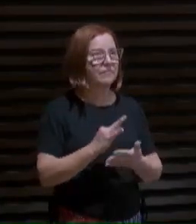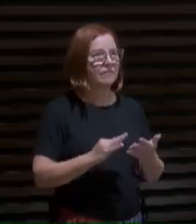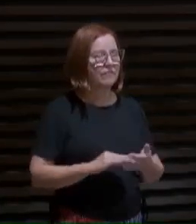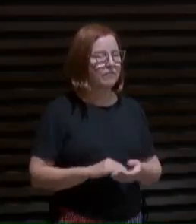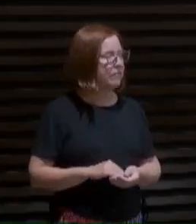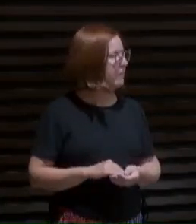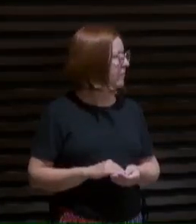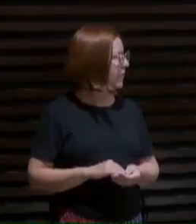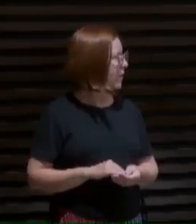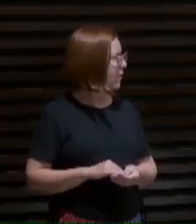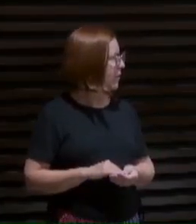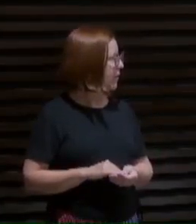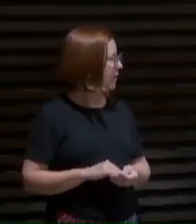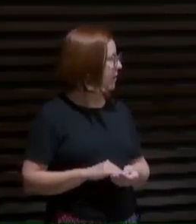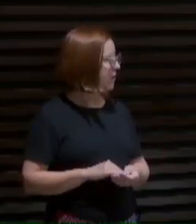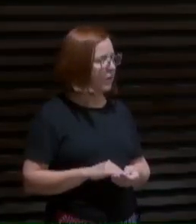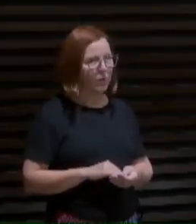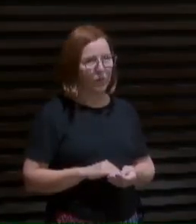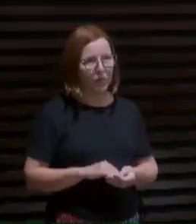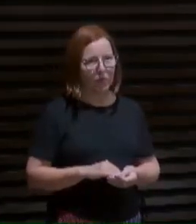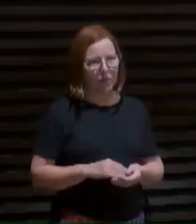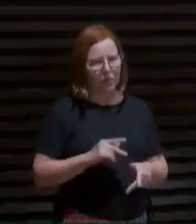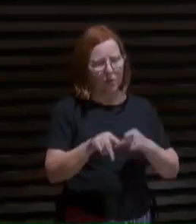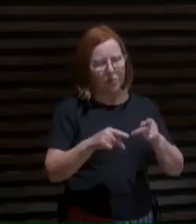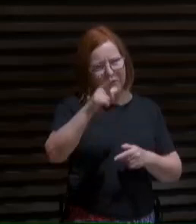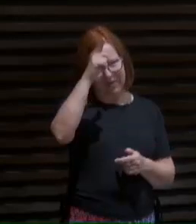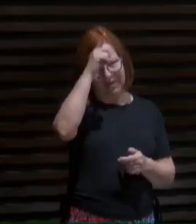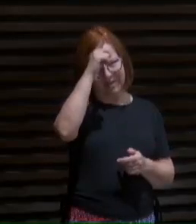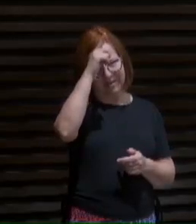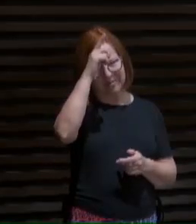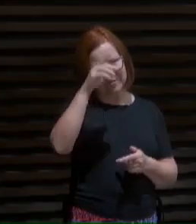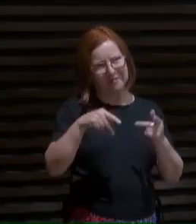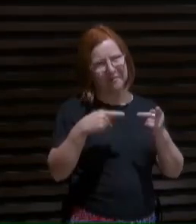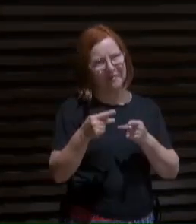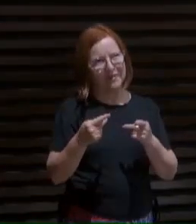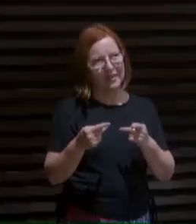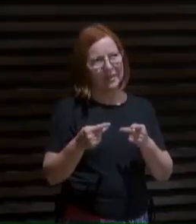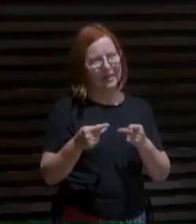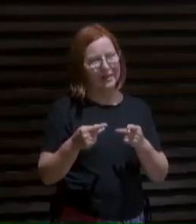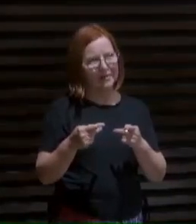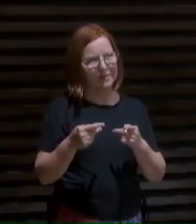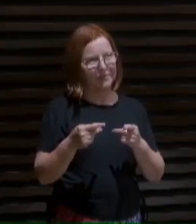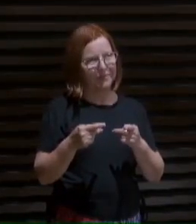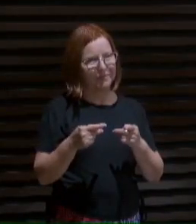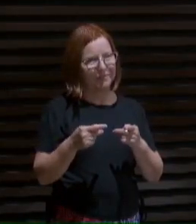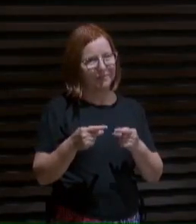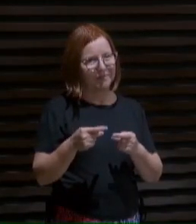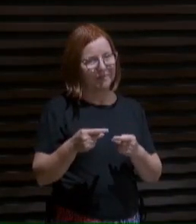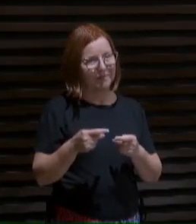Weltanschauung, como dizem os alemães, eu não sei se a pronúncia está certa, o pano de fundo é